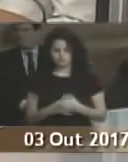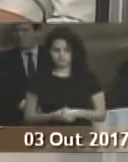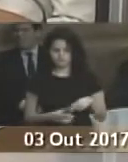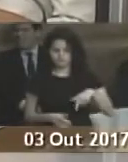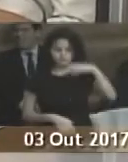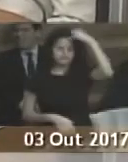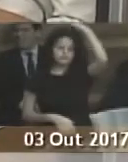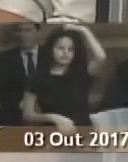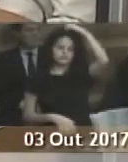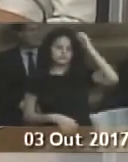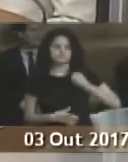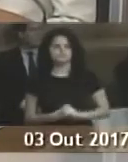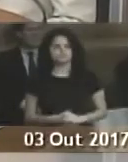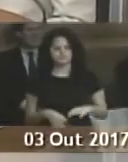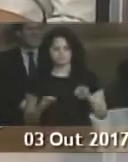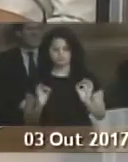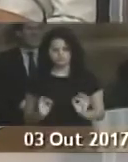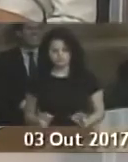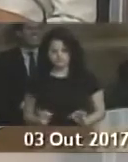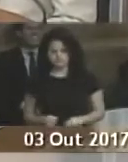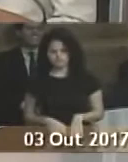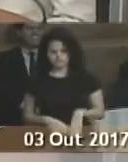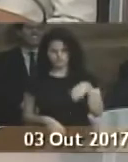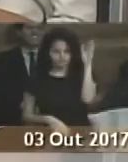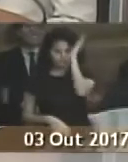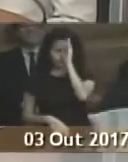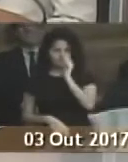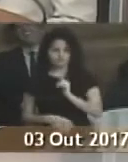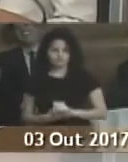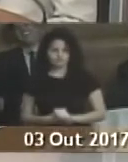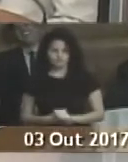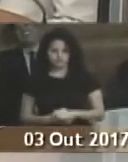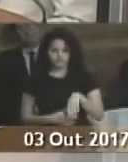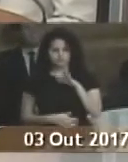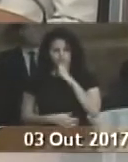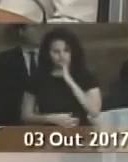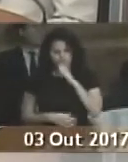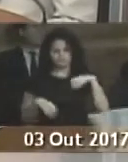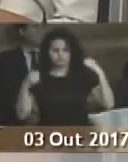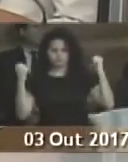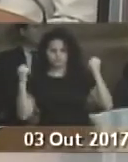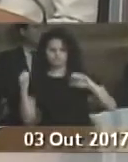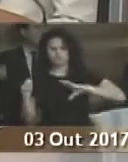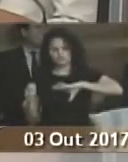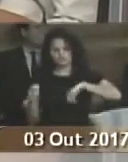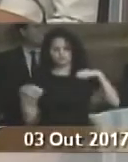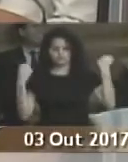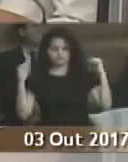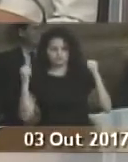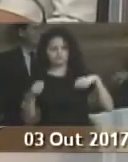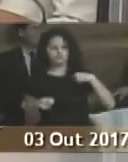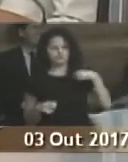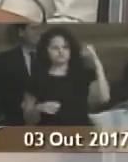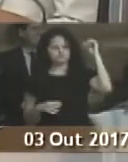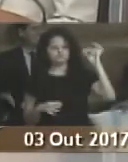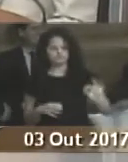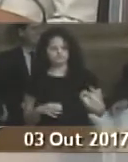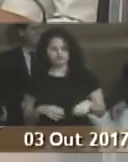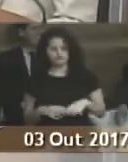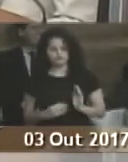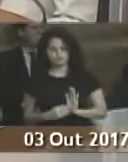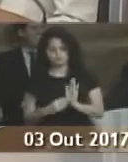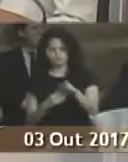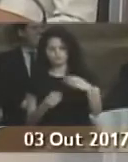município, esse acerto do governo, colocar uma pessoa que conhece do esporte, que tem amor ao esporte, eu tenho certeza que ele vai ajudar